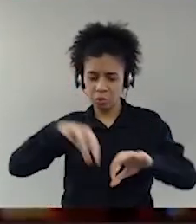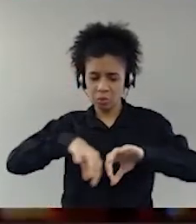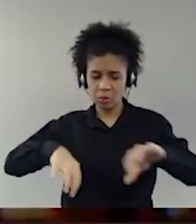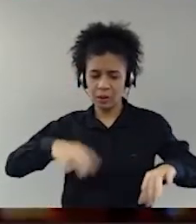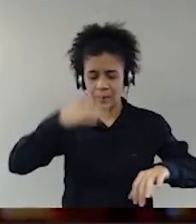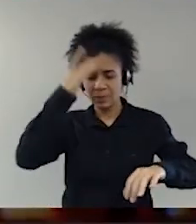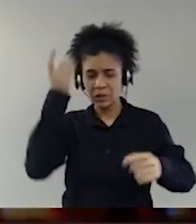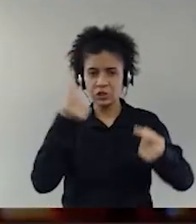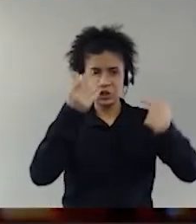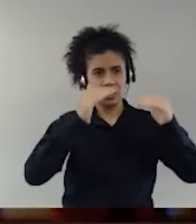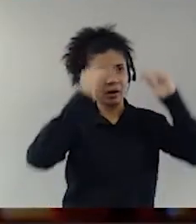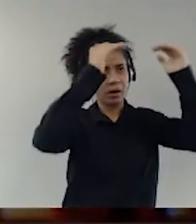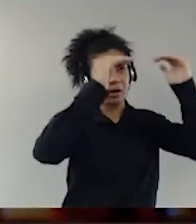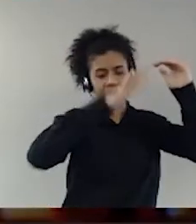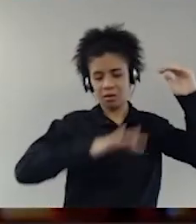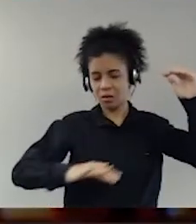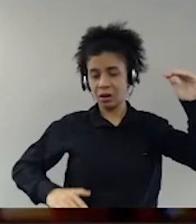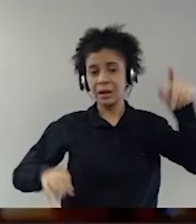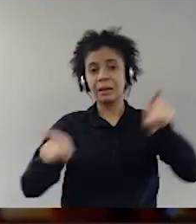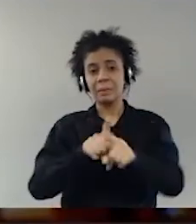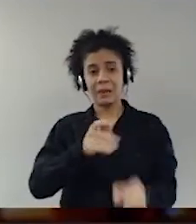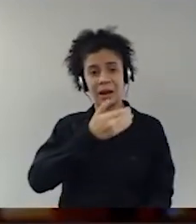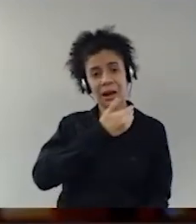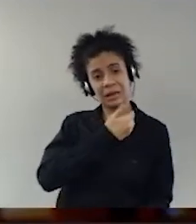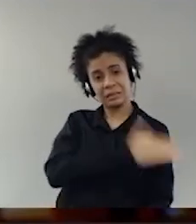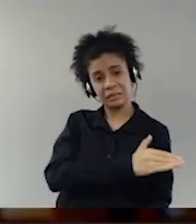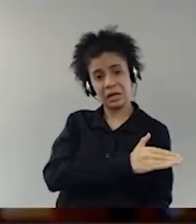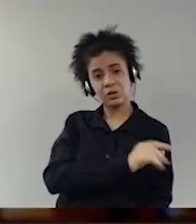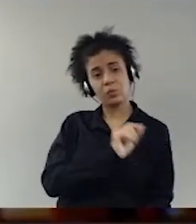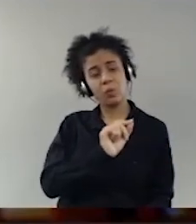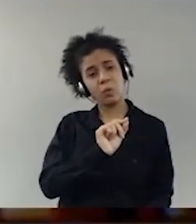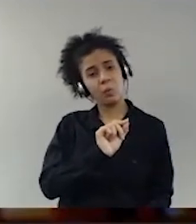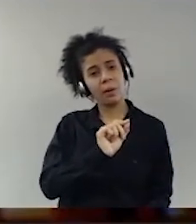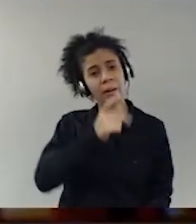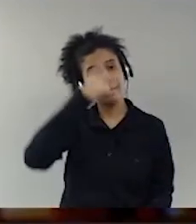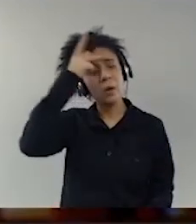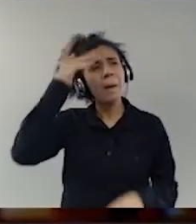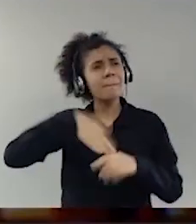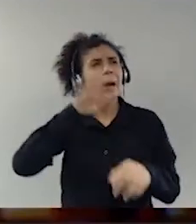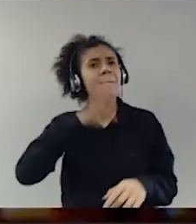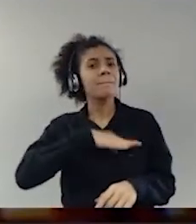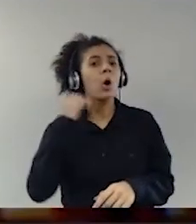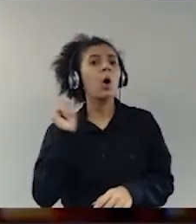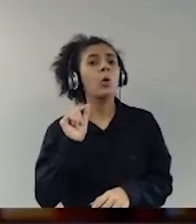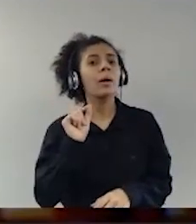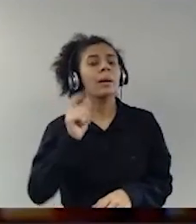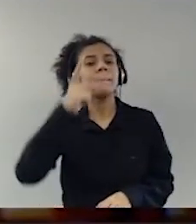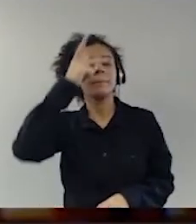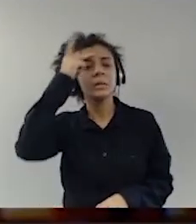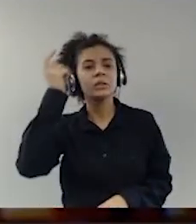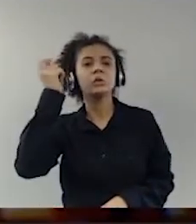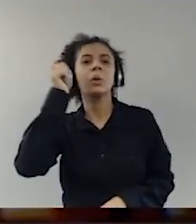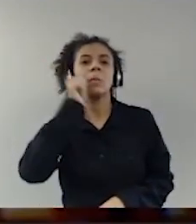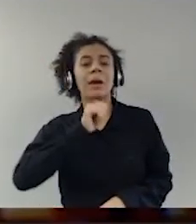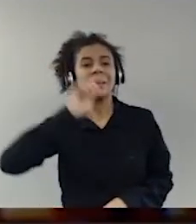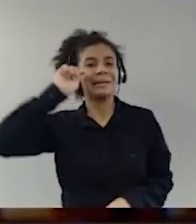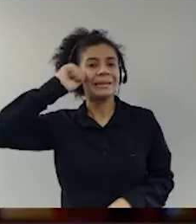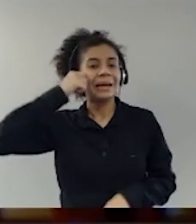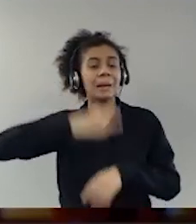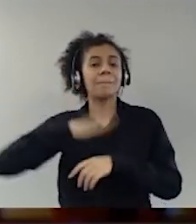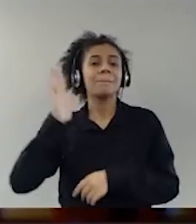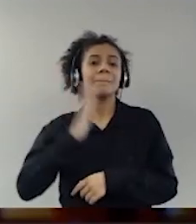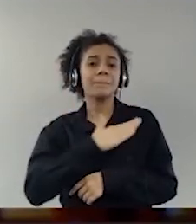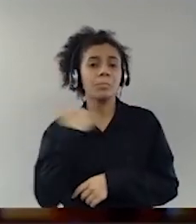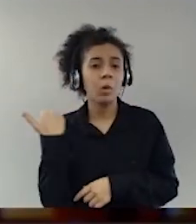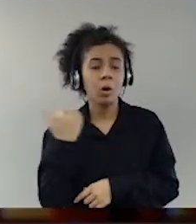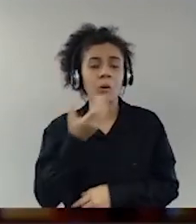quanto de uma perspectiva do racismo estrutural, colocadas como quem mais morre, porque são os homens e mulheres negras que mais morrem,